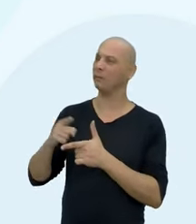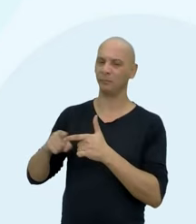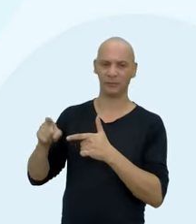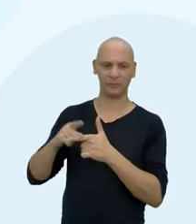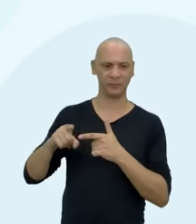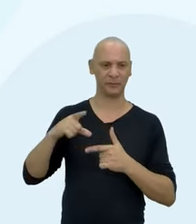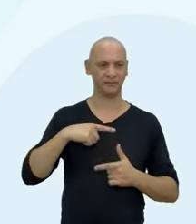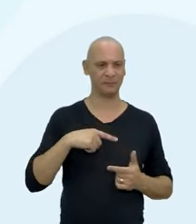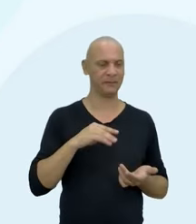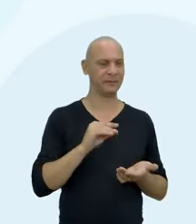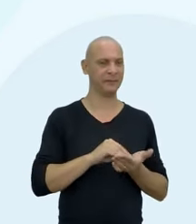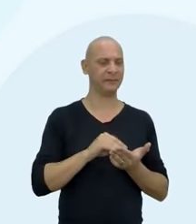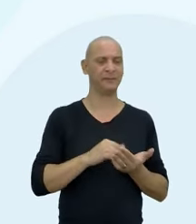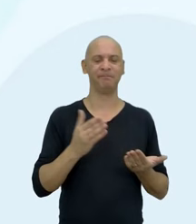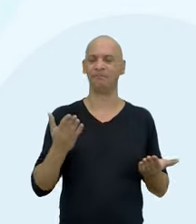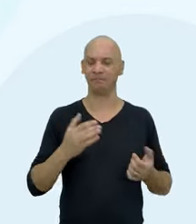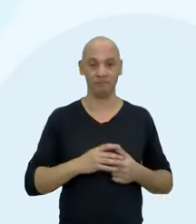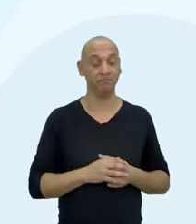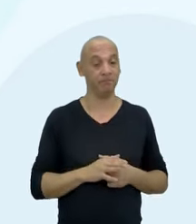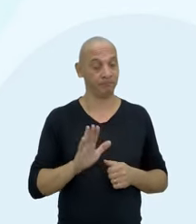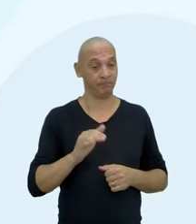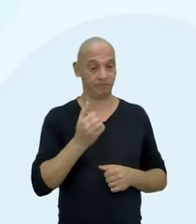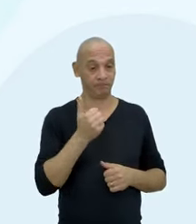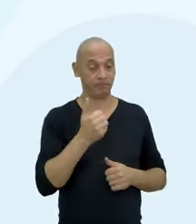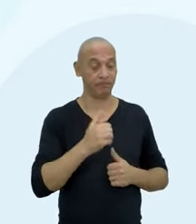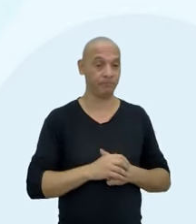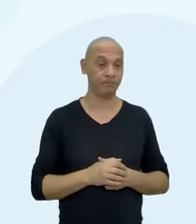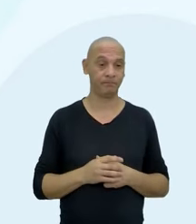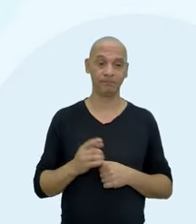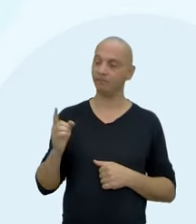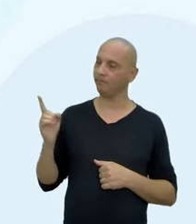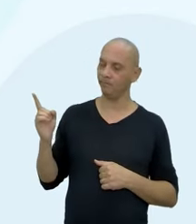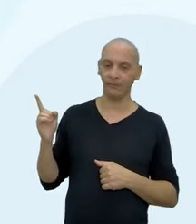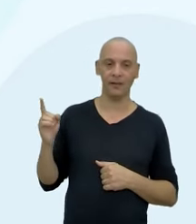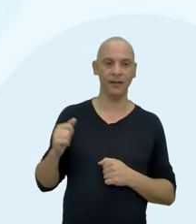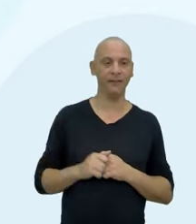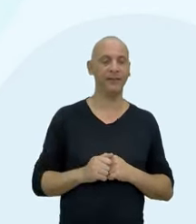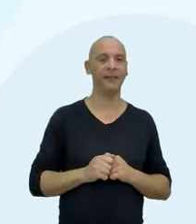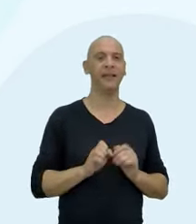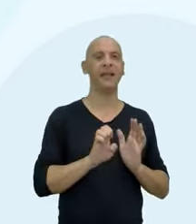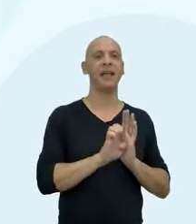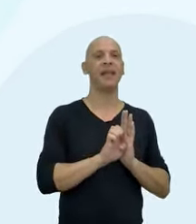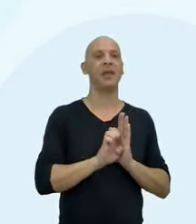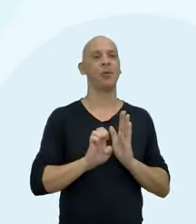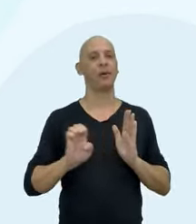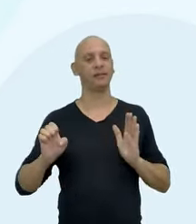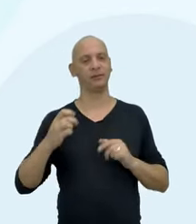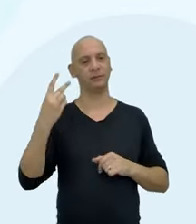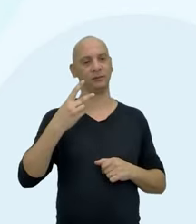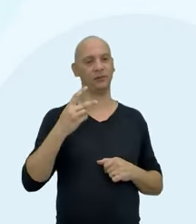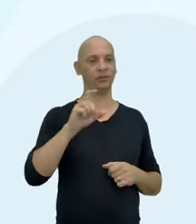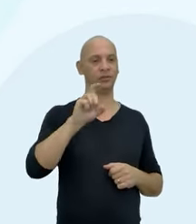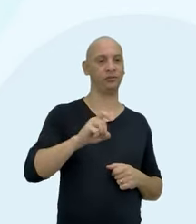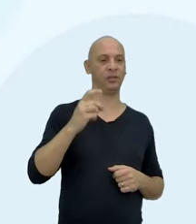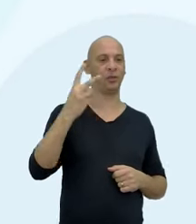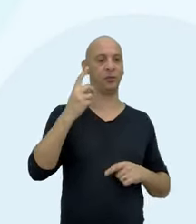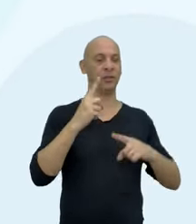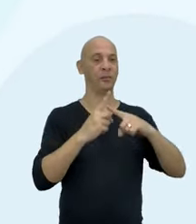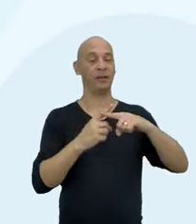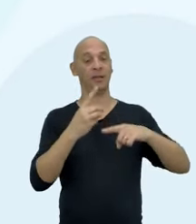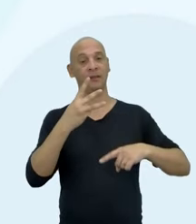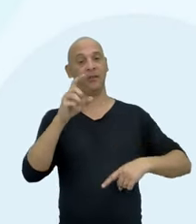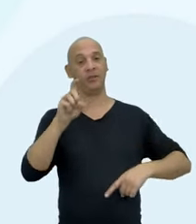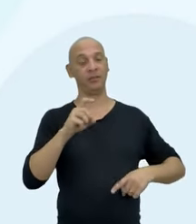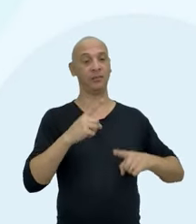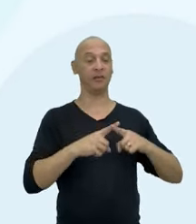incompatibilidade Mas tudo bem então aqui a equação do segundo grau eu tenho a x ao quadrado + 6x +